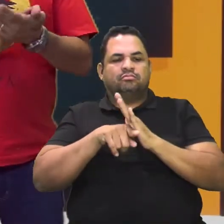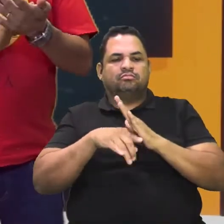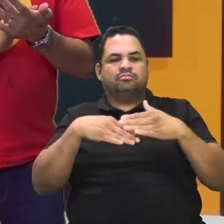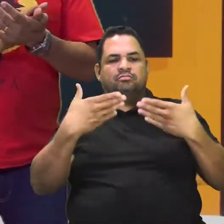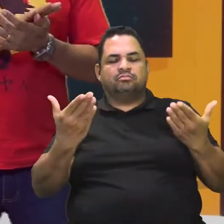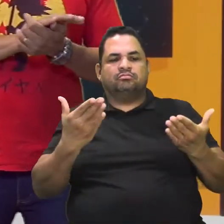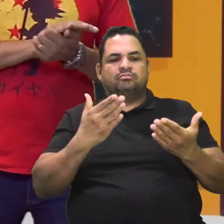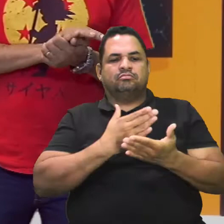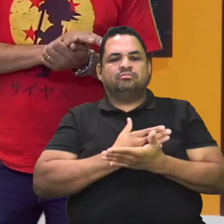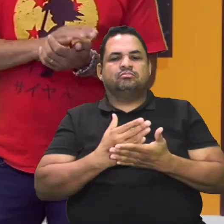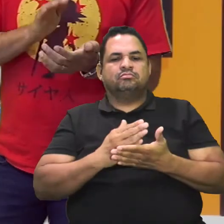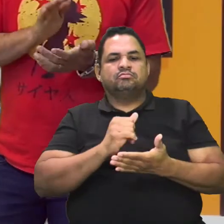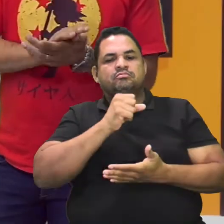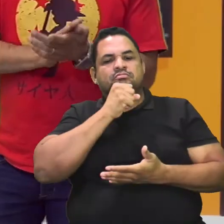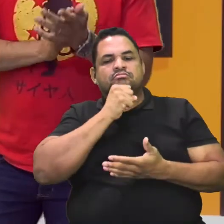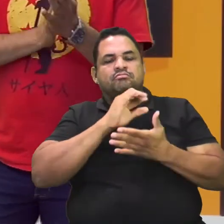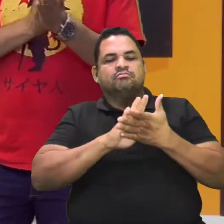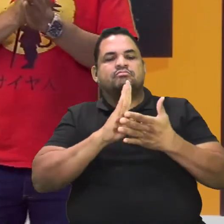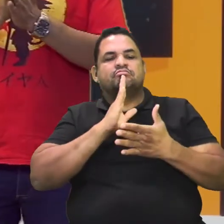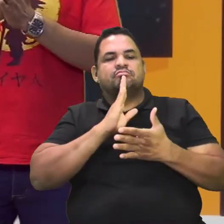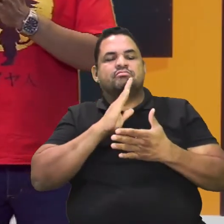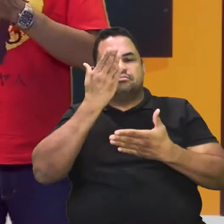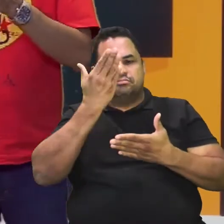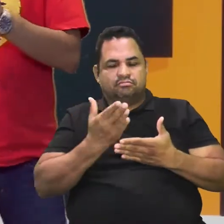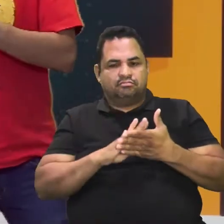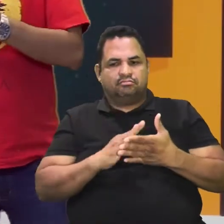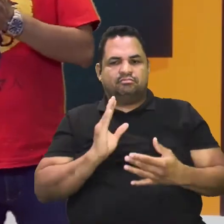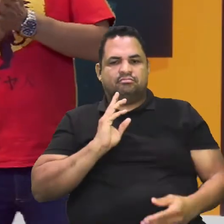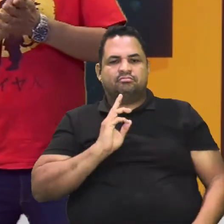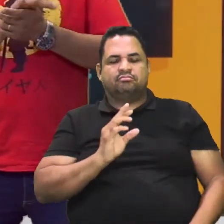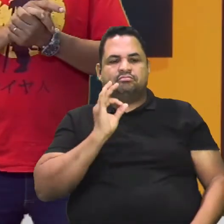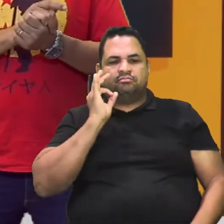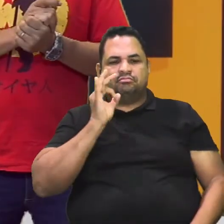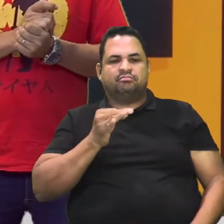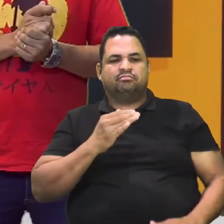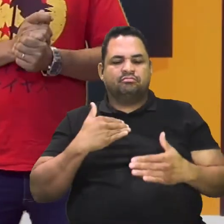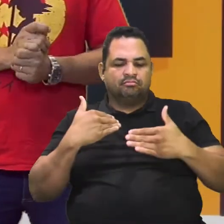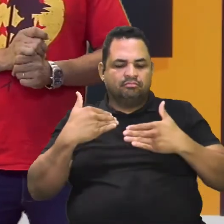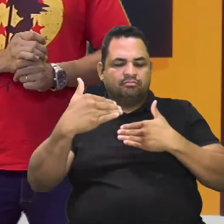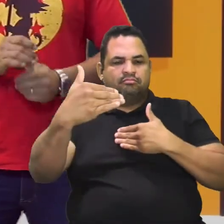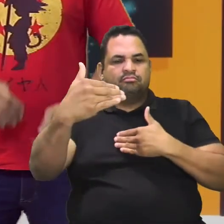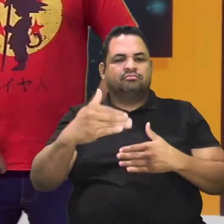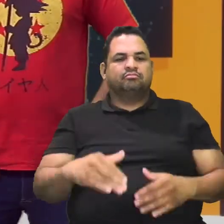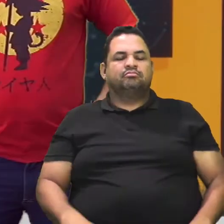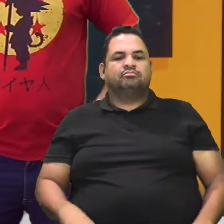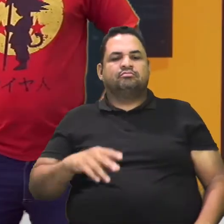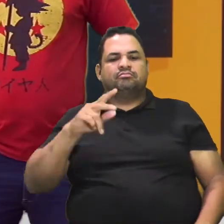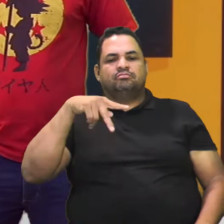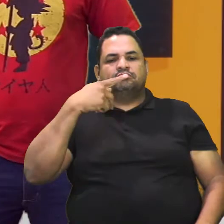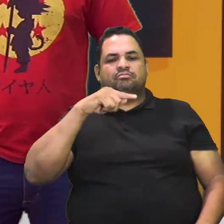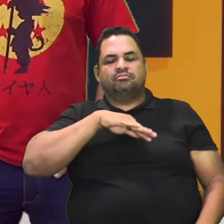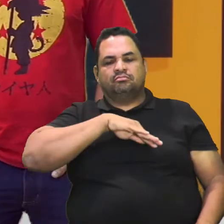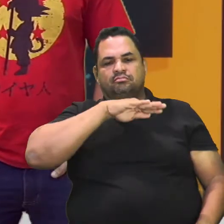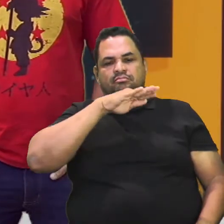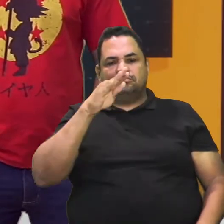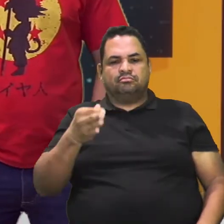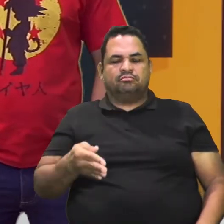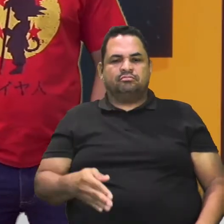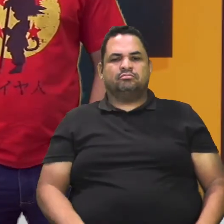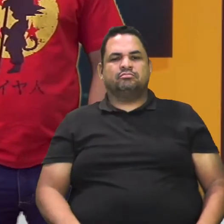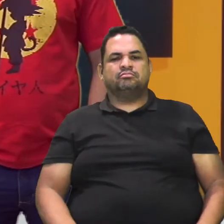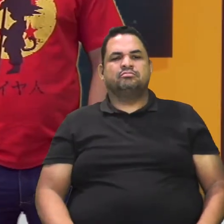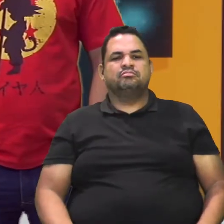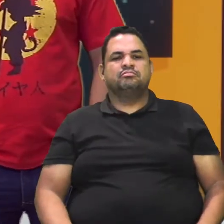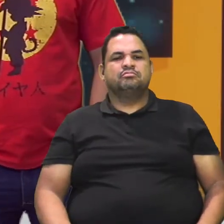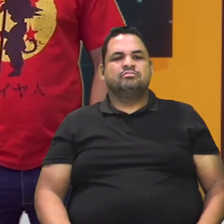começa com ela porque ela já é velha conhecida de vocês, né? Beleza. Certo? Então vamos lá. Avançando aqui então, falando da parábola, olha